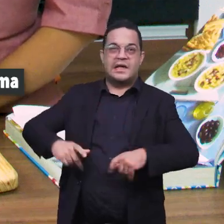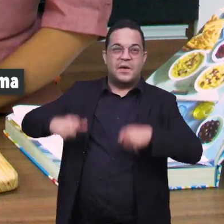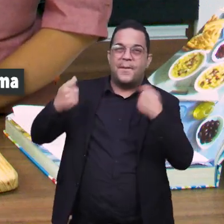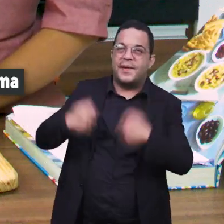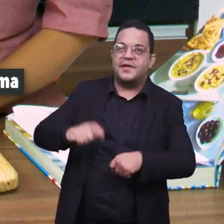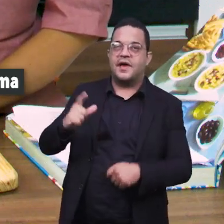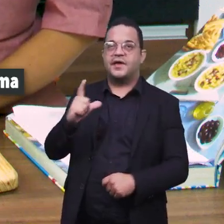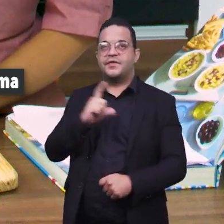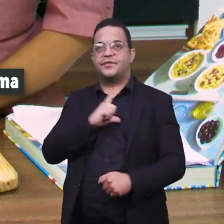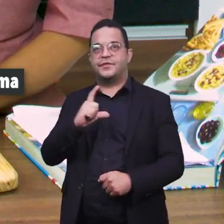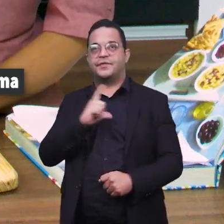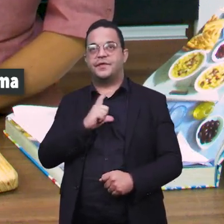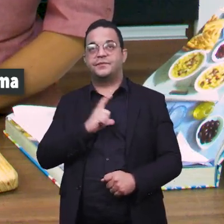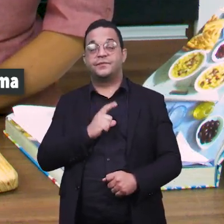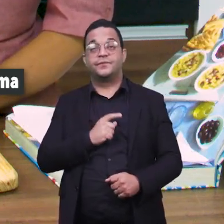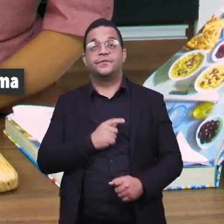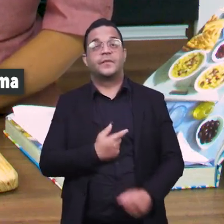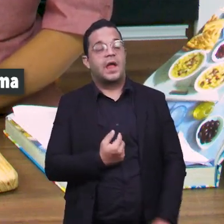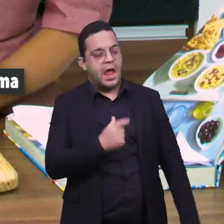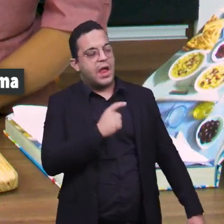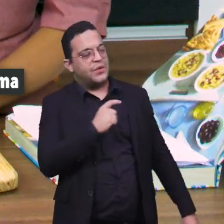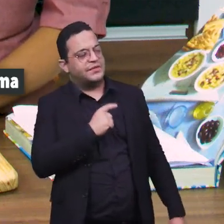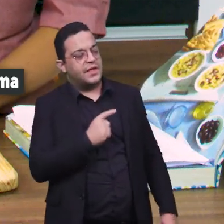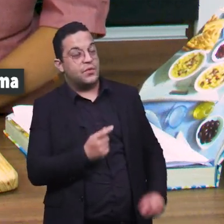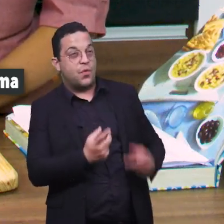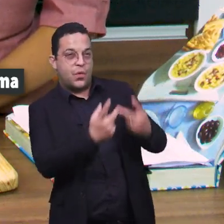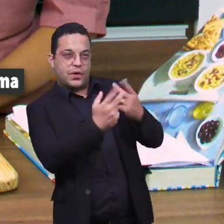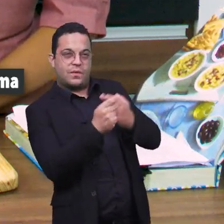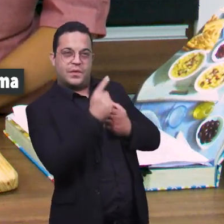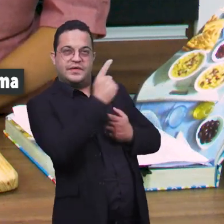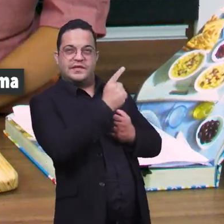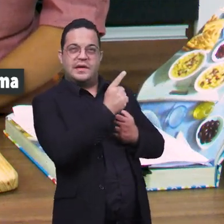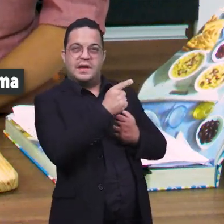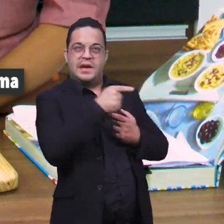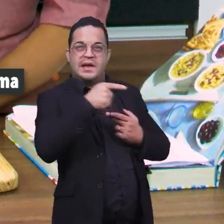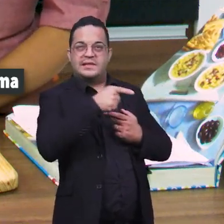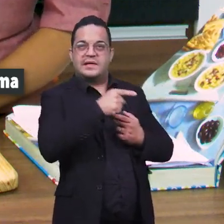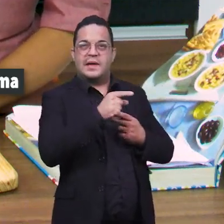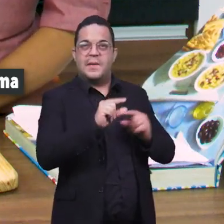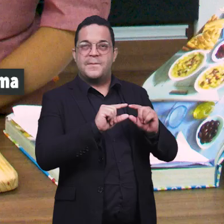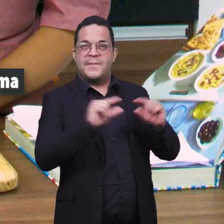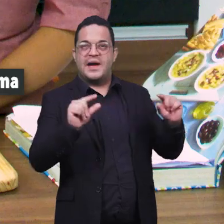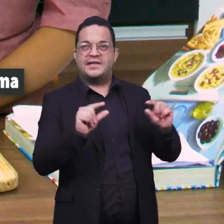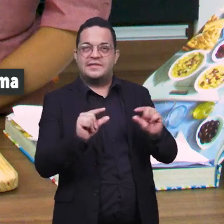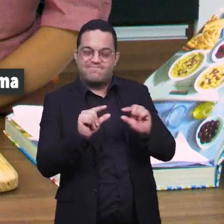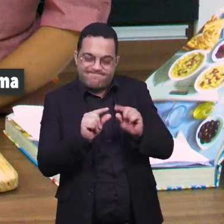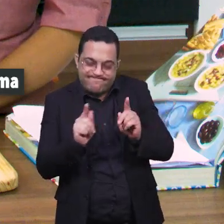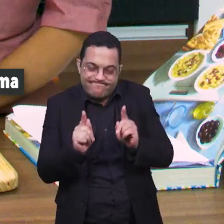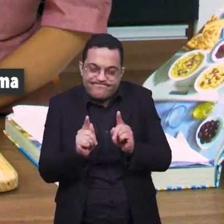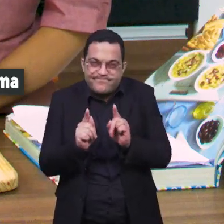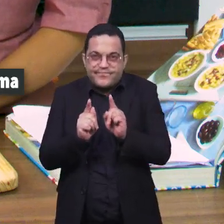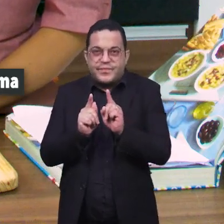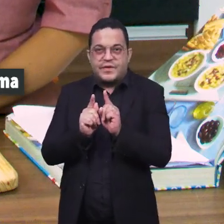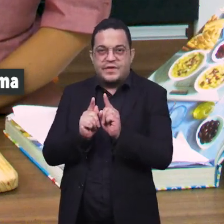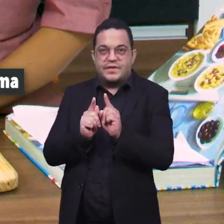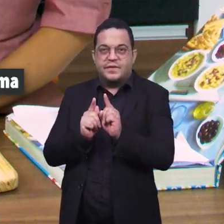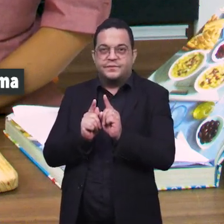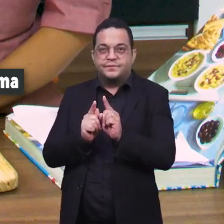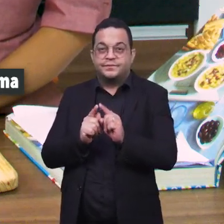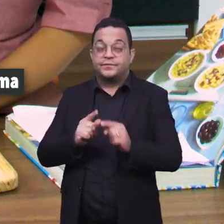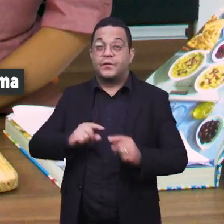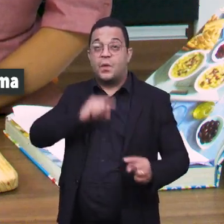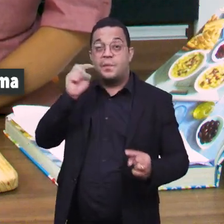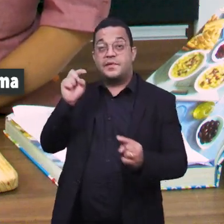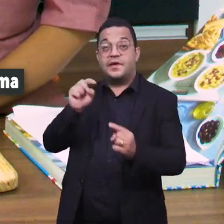Eu tenho um ralador que ele é miniatura, que fica na minha casa, que é maravilhoso. Mas eu prefiro esse, por exemplo, limão siciliano,